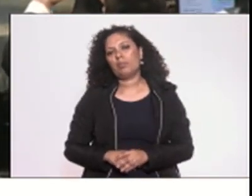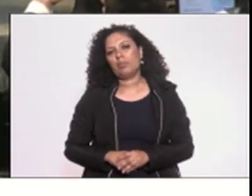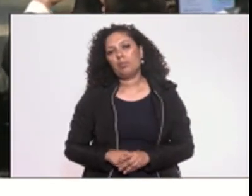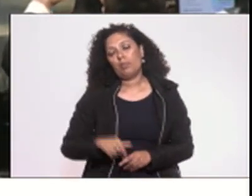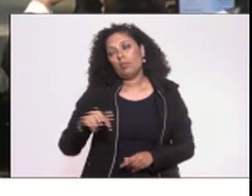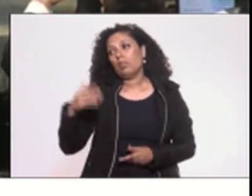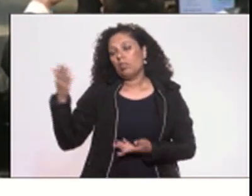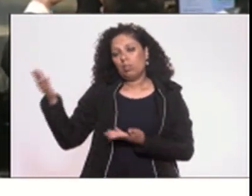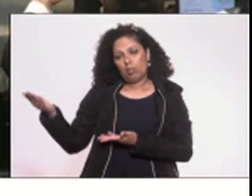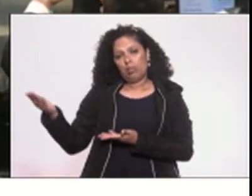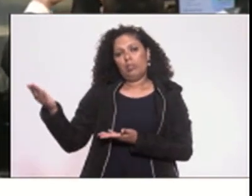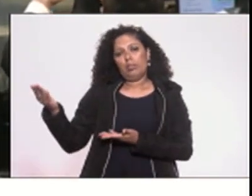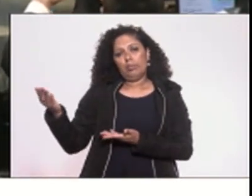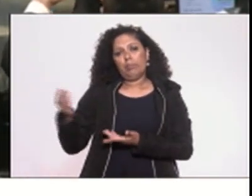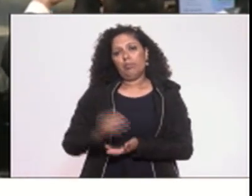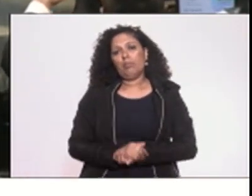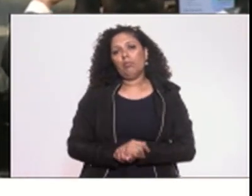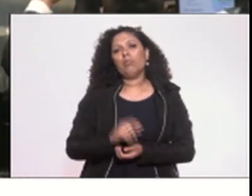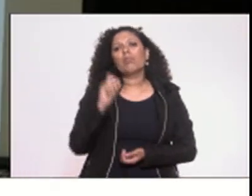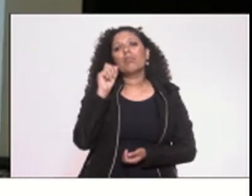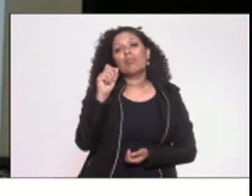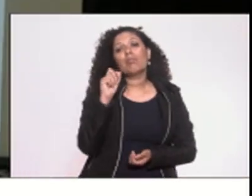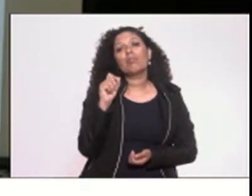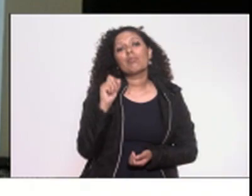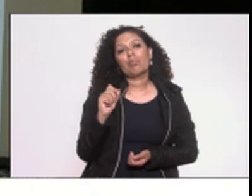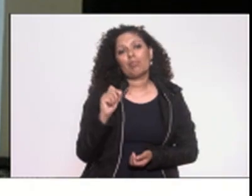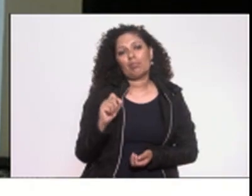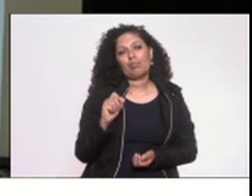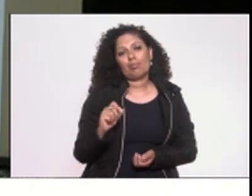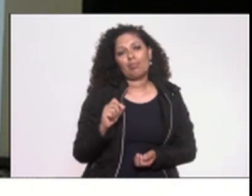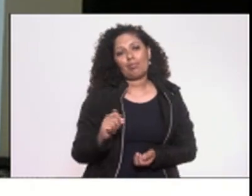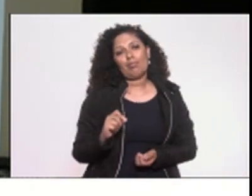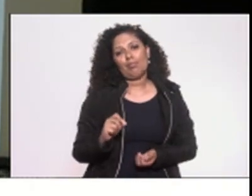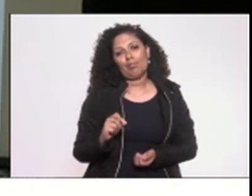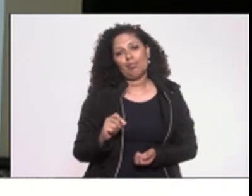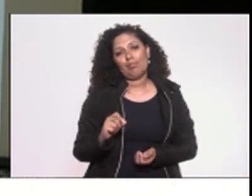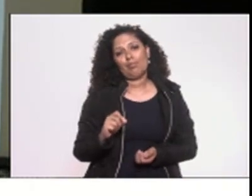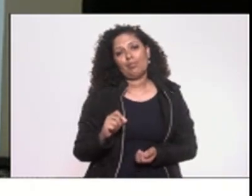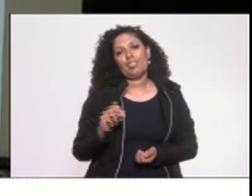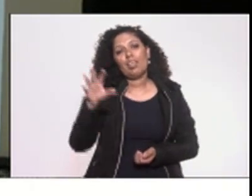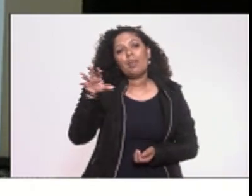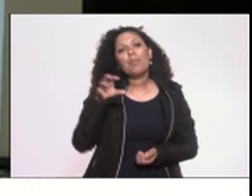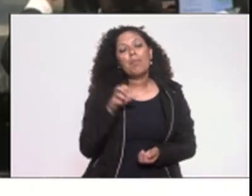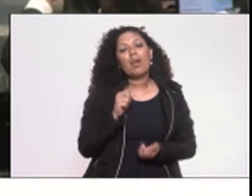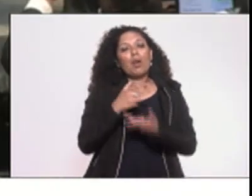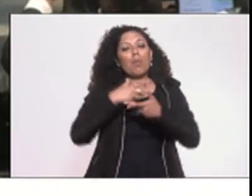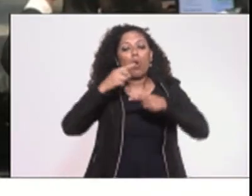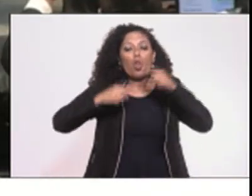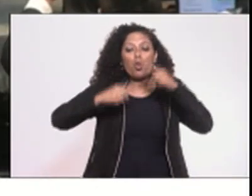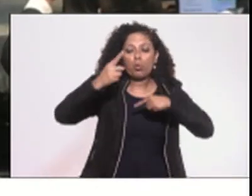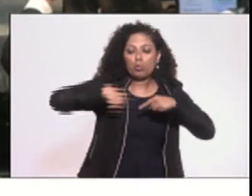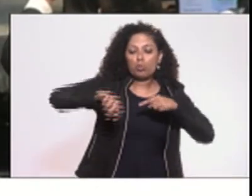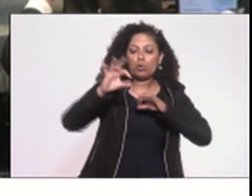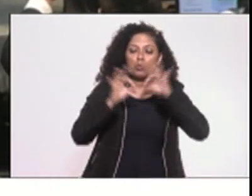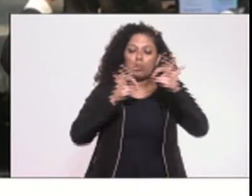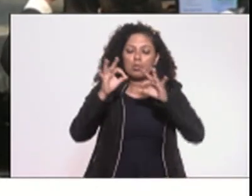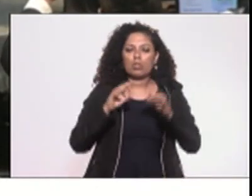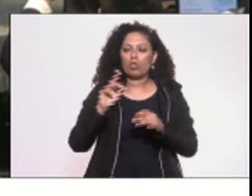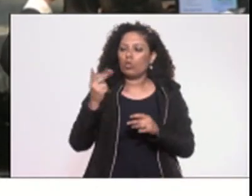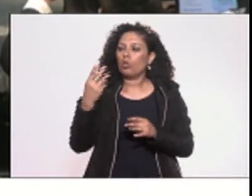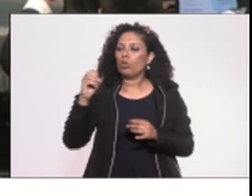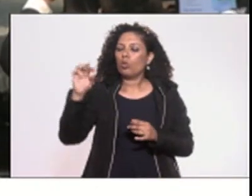Aqui, quem são os nossos, quem utiliza o nosso composto? Aí nós temos hortos